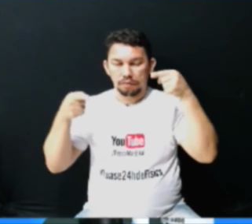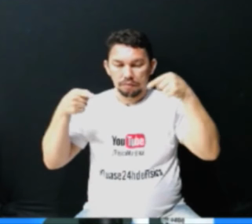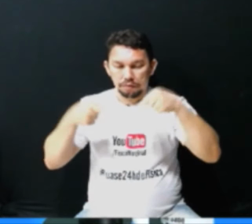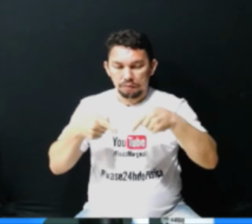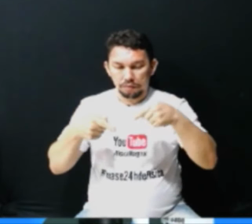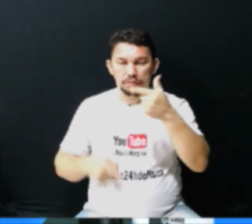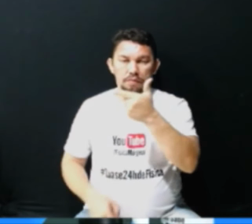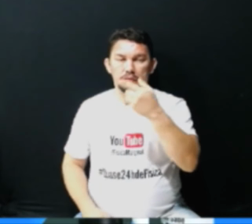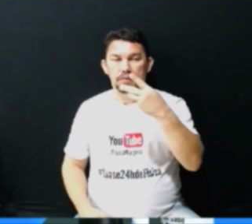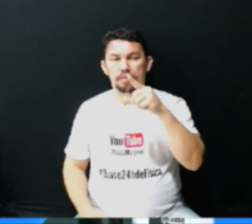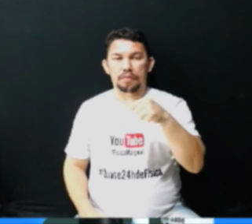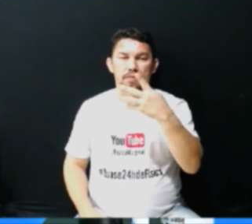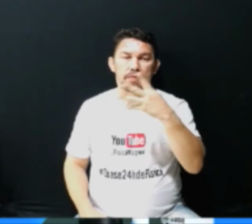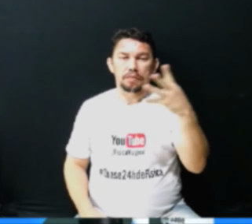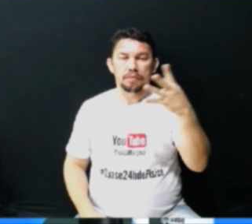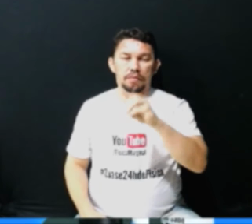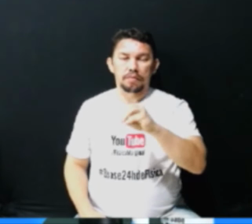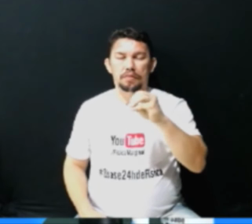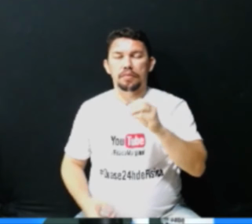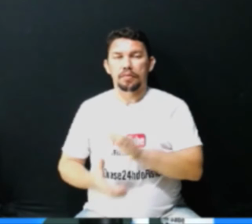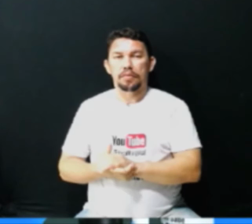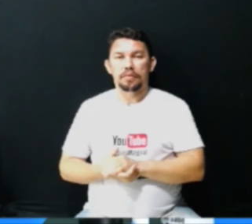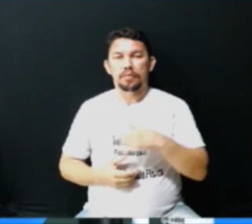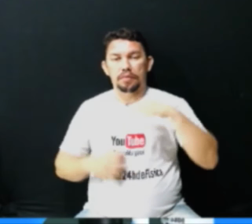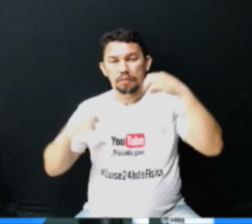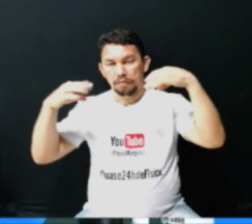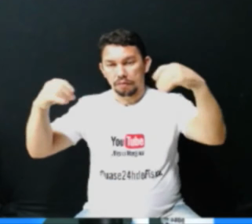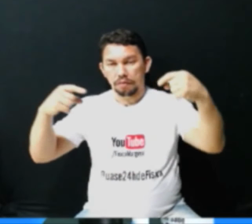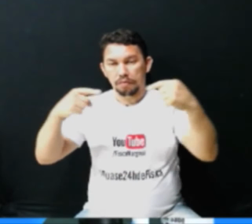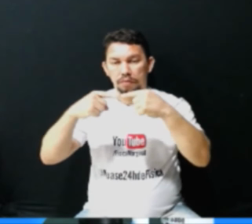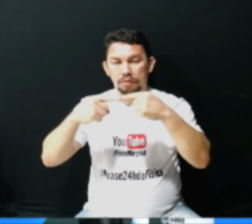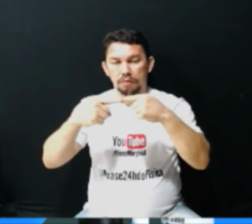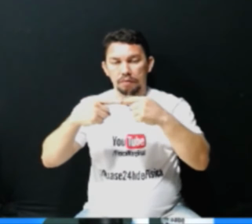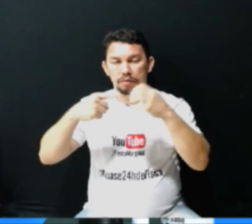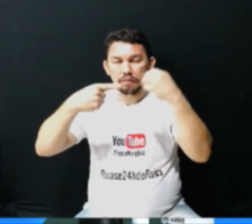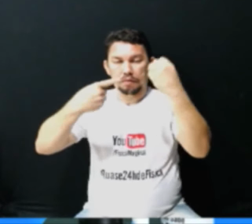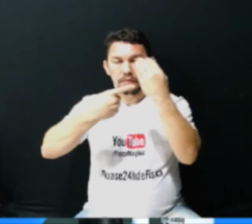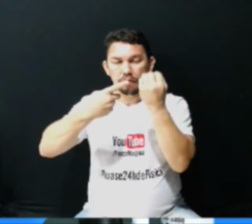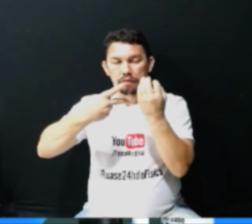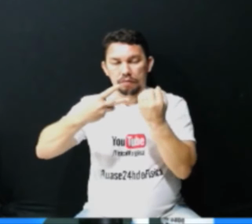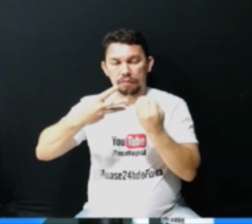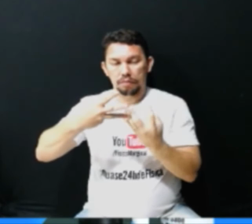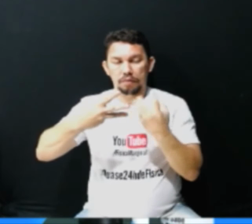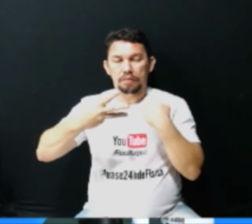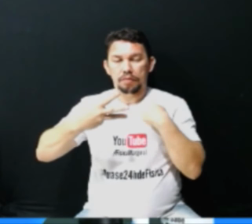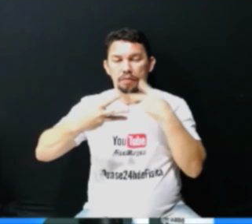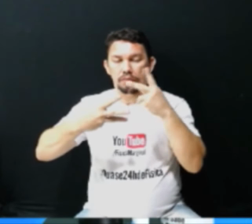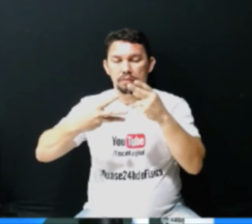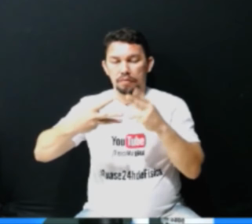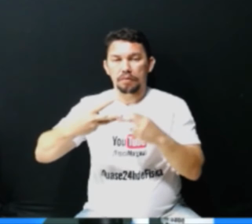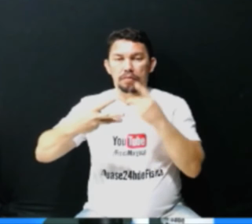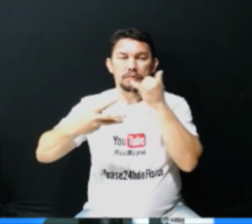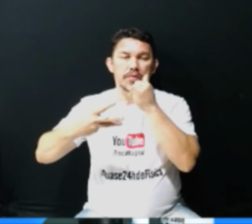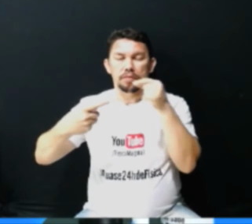23,94 também. Todas as lâmpadas que estão ligadas em paralelo estão submetidas à mesma tensão. Enquanto que a